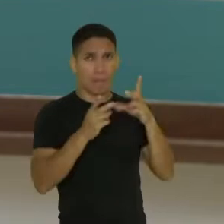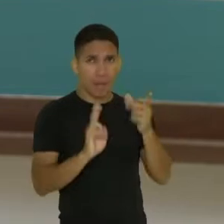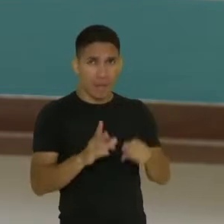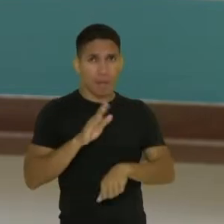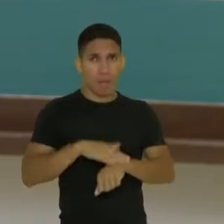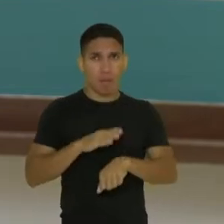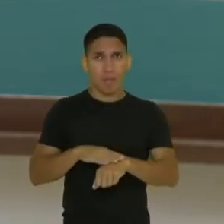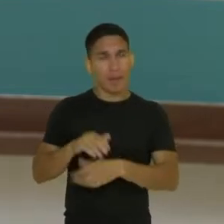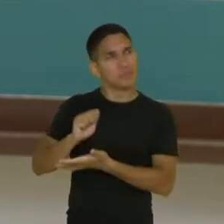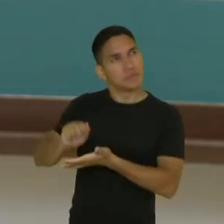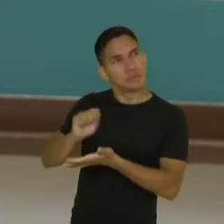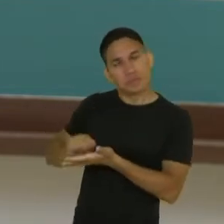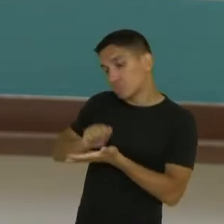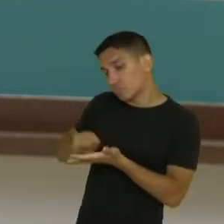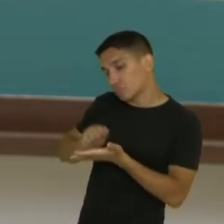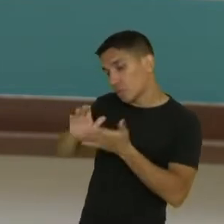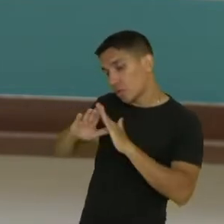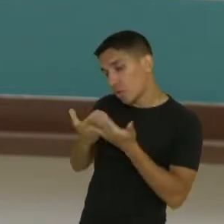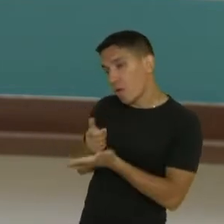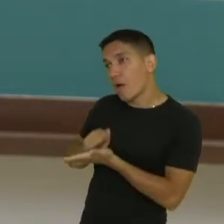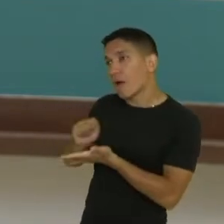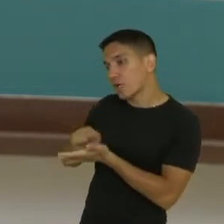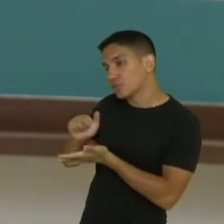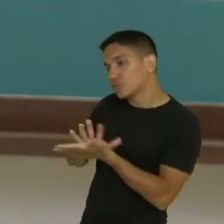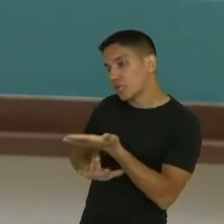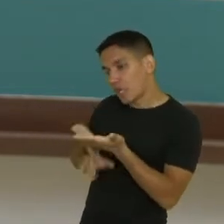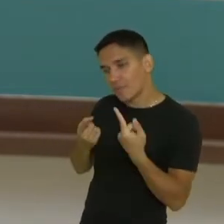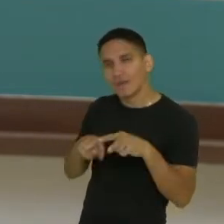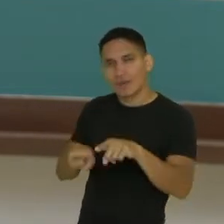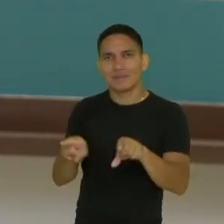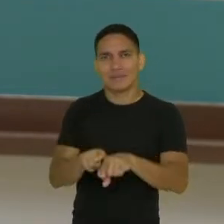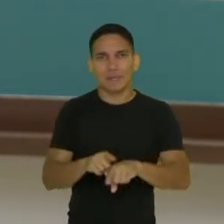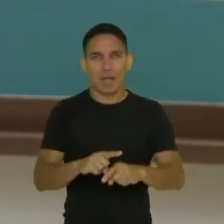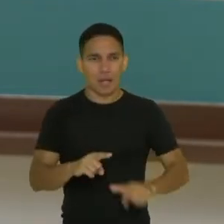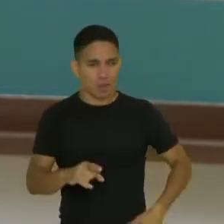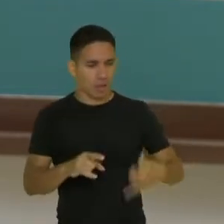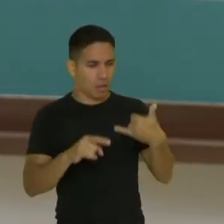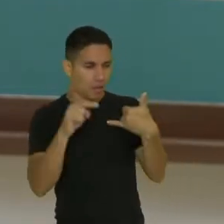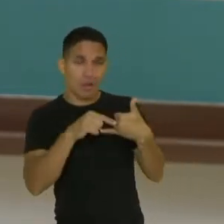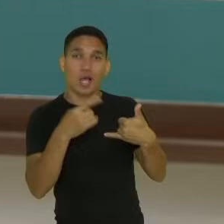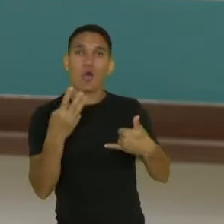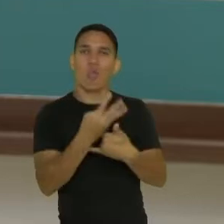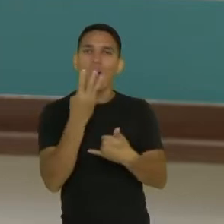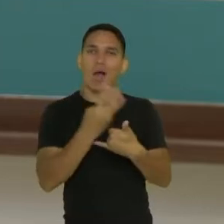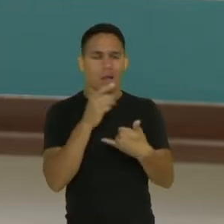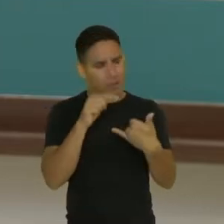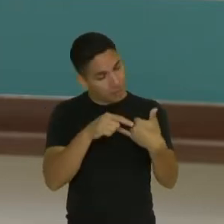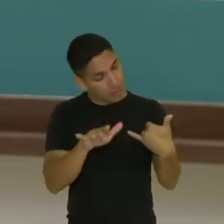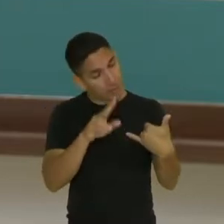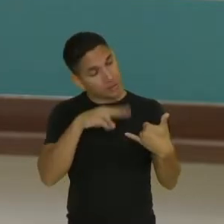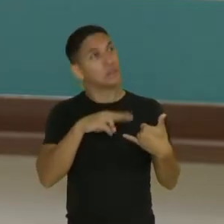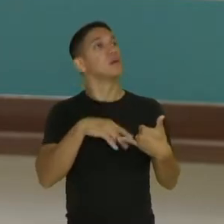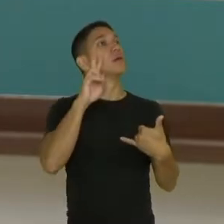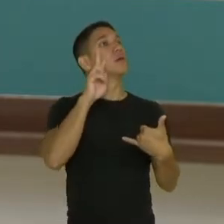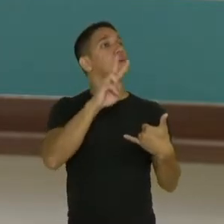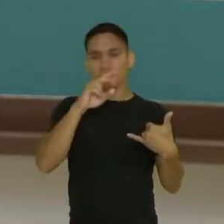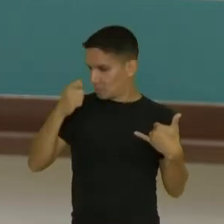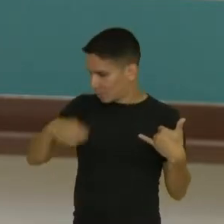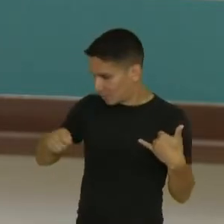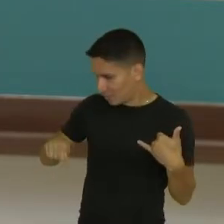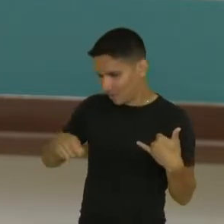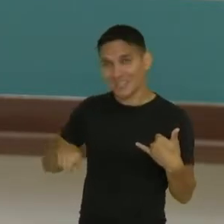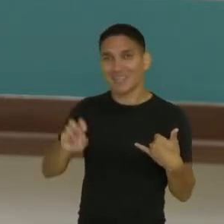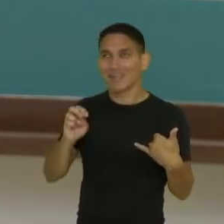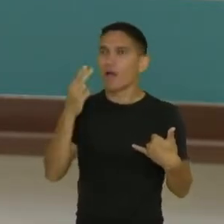tarefas escolares? Simultaneamente a isso, ler as mensagens do WhatsApp, do Facebook, enfim? Então, será que